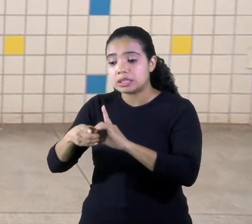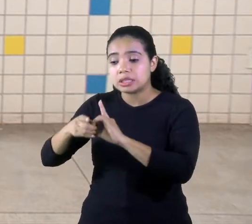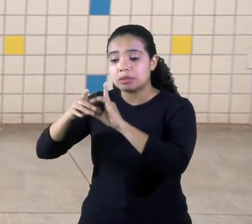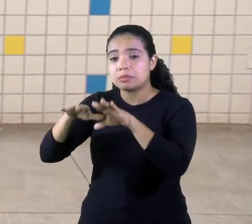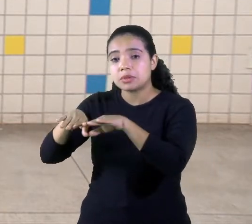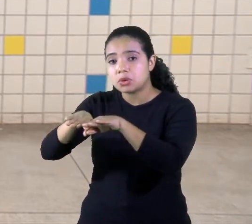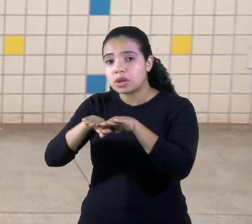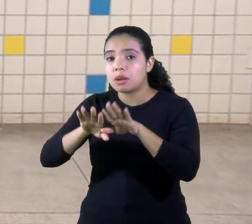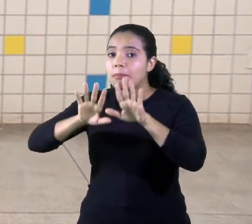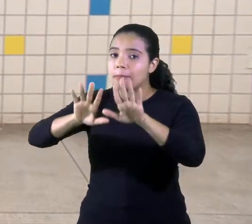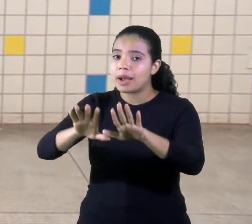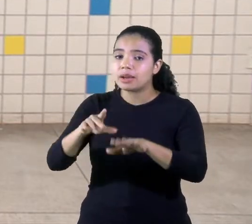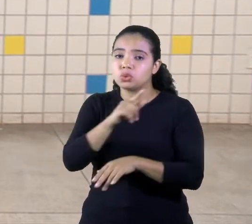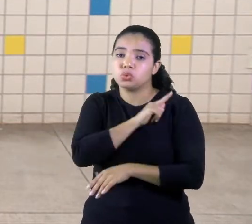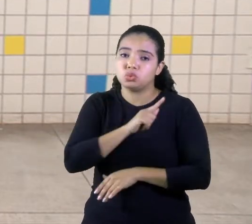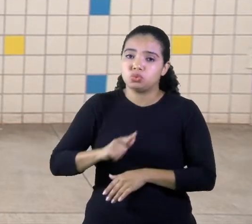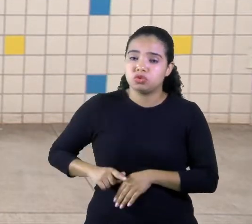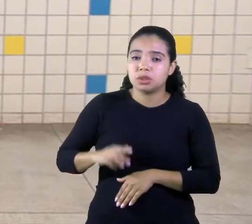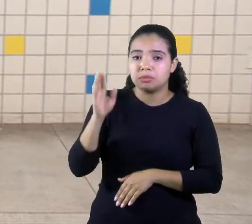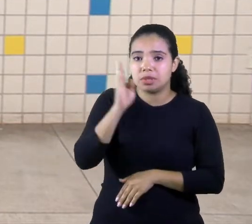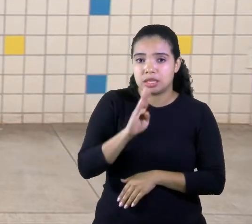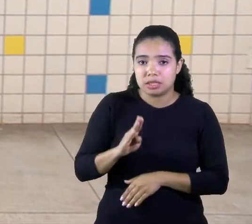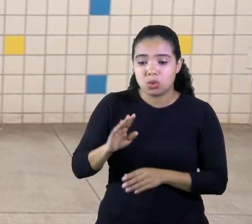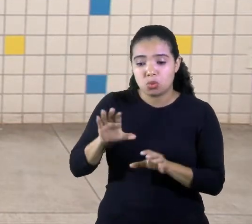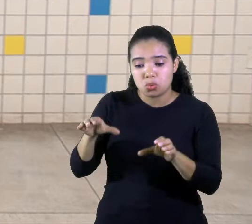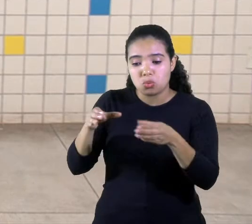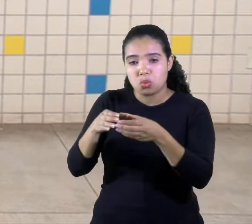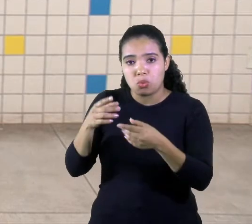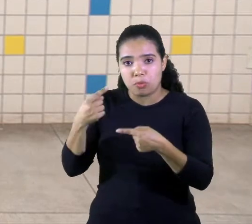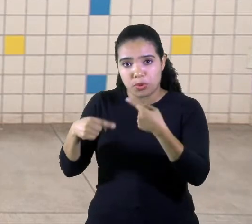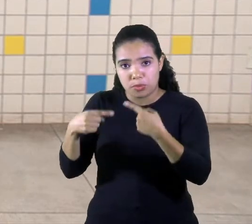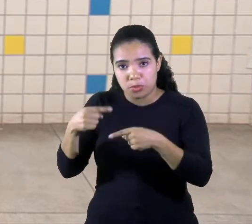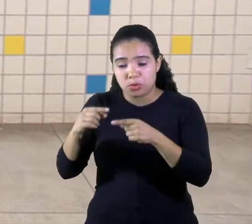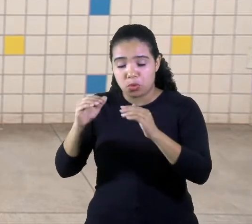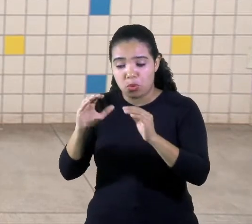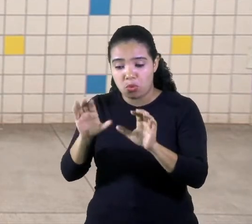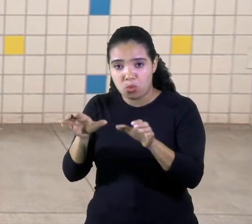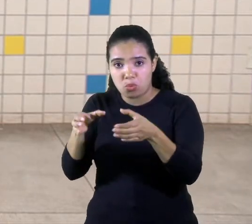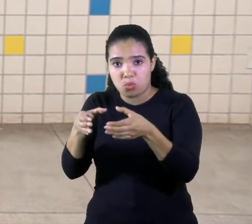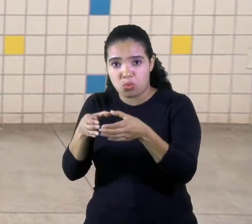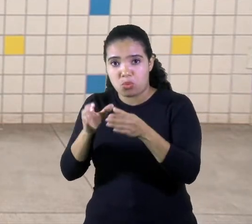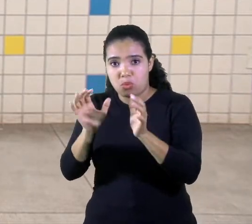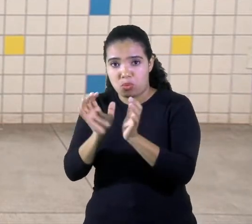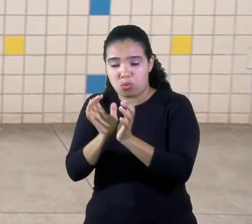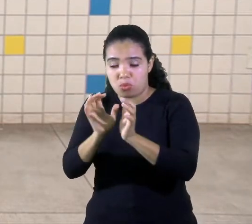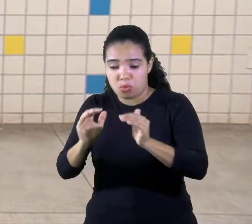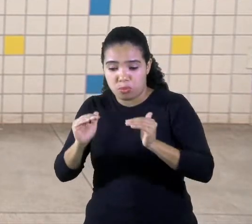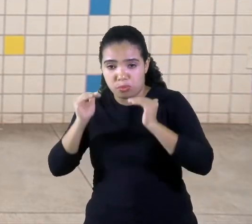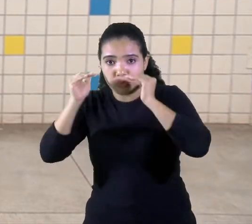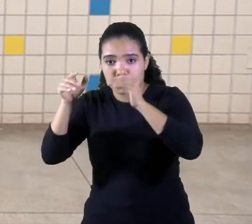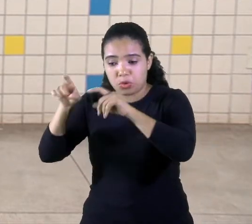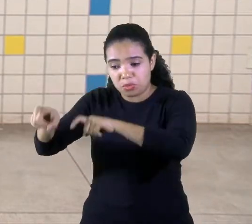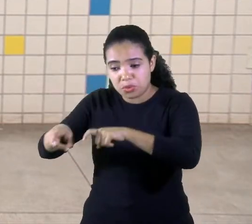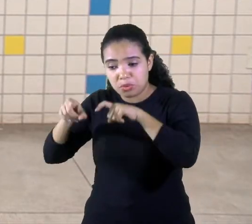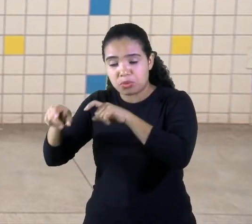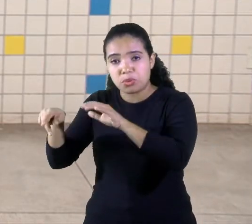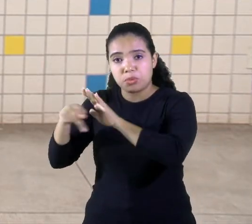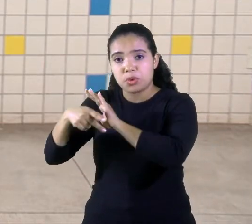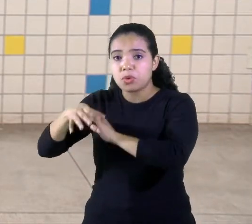governo brasileiro, o parlamento brasileiro, comandado por uma elite agrária, cafeicultora,